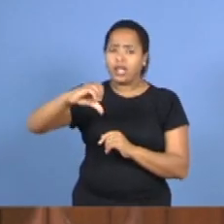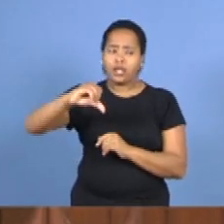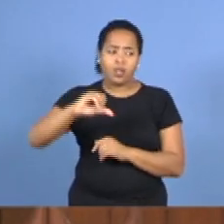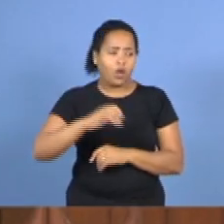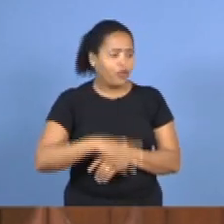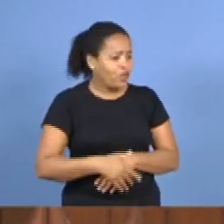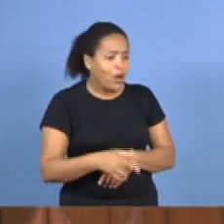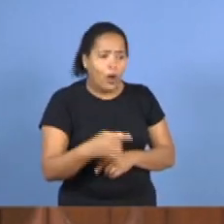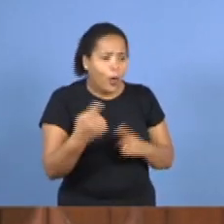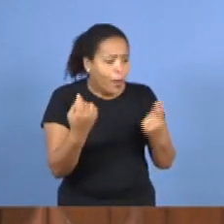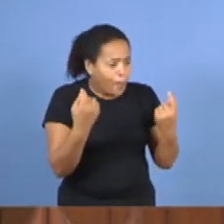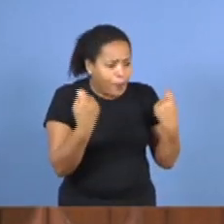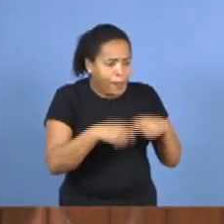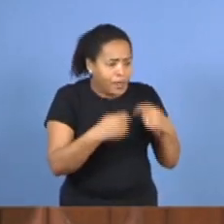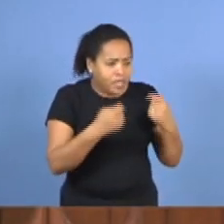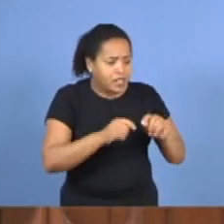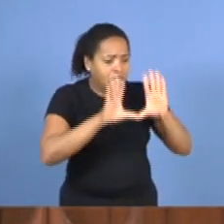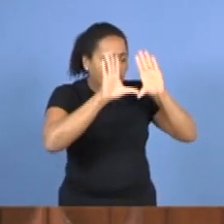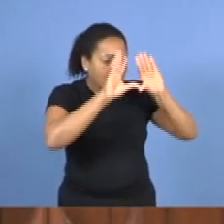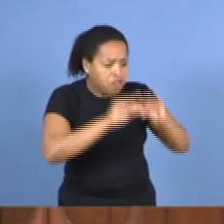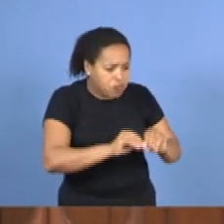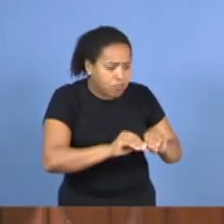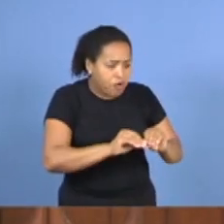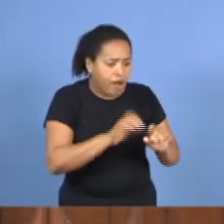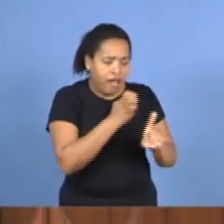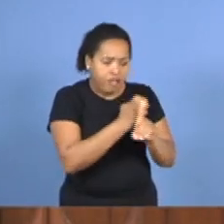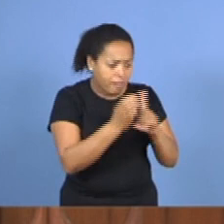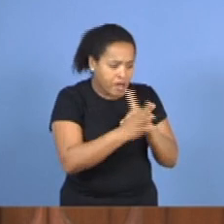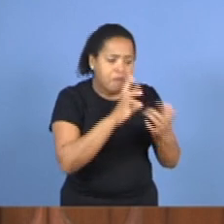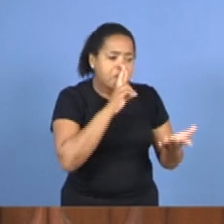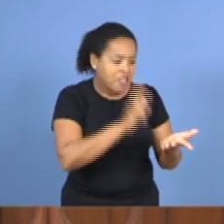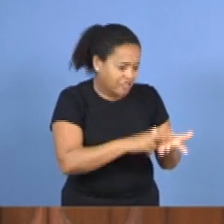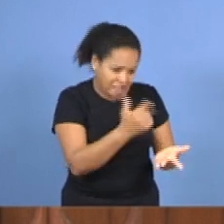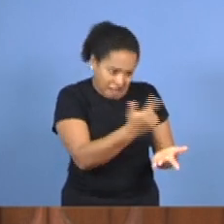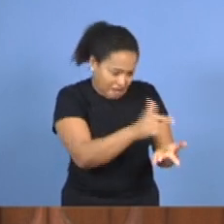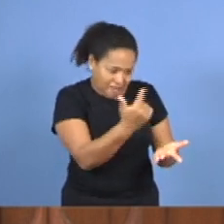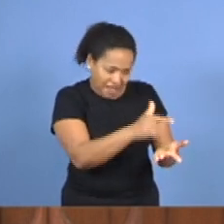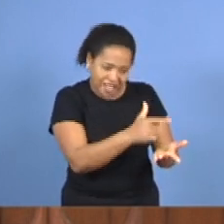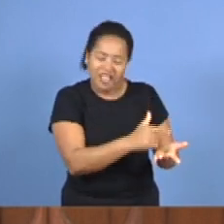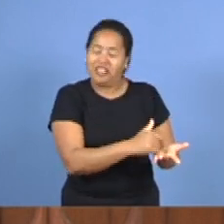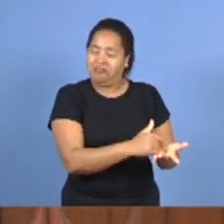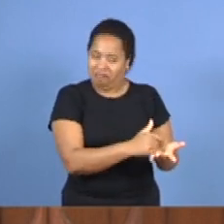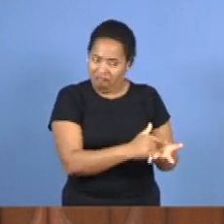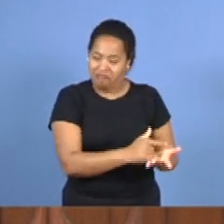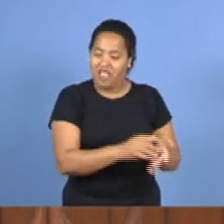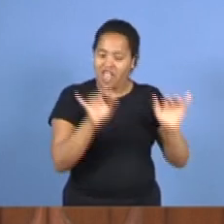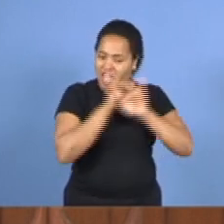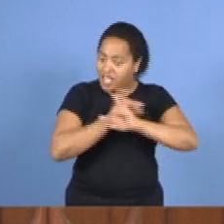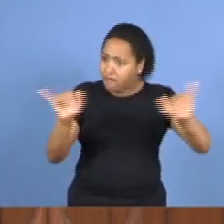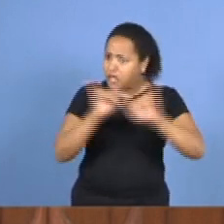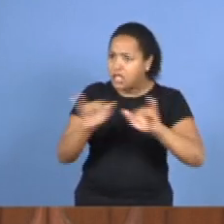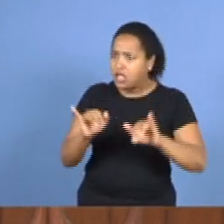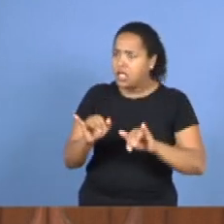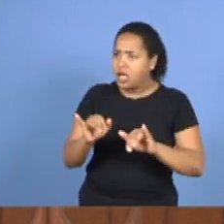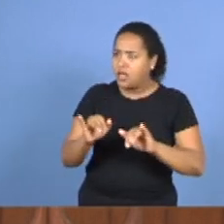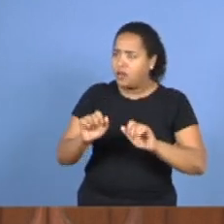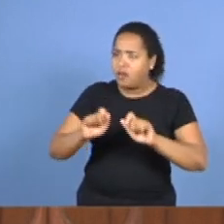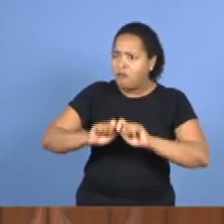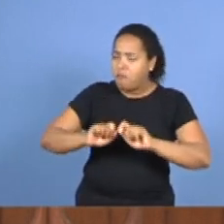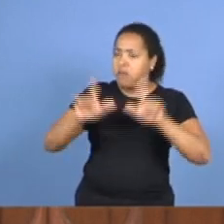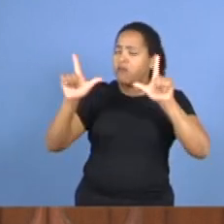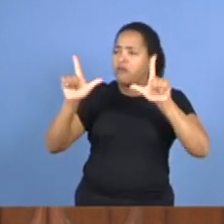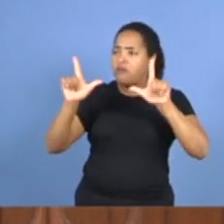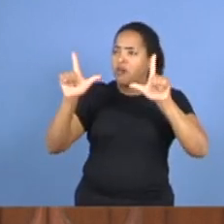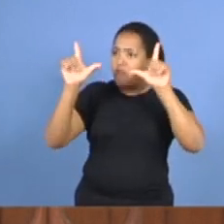Dominical, que não está dando resultado. Está dando resultado. Tem que desligar. Batizado. Ele está mandando esse recado. Não, e o pastor, não liguem,